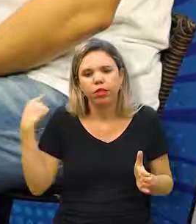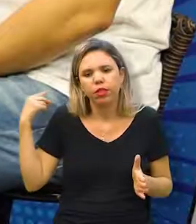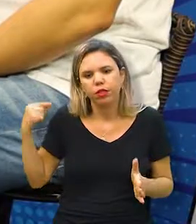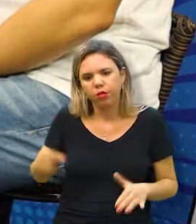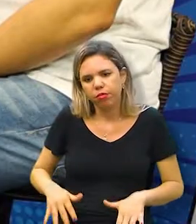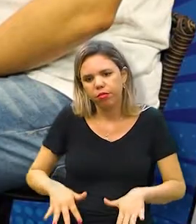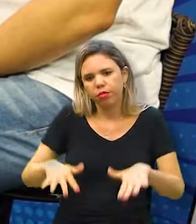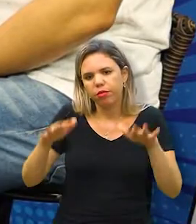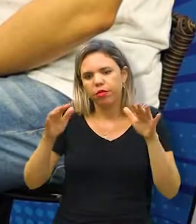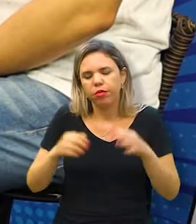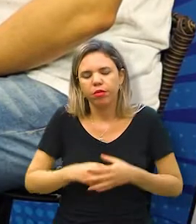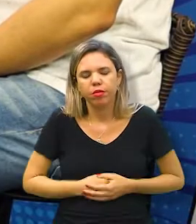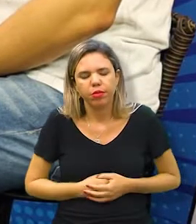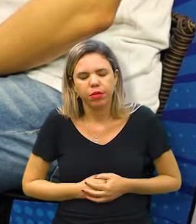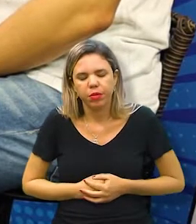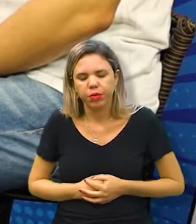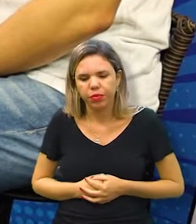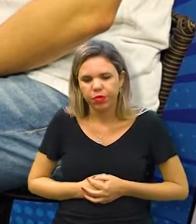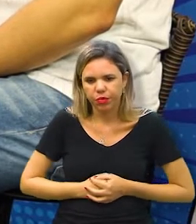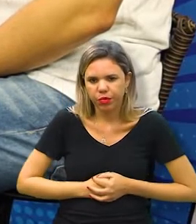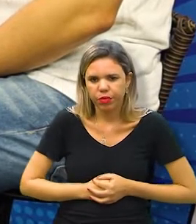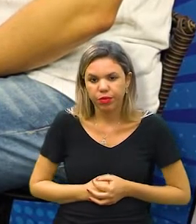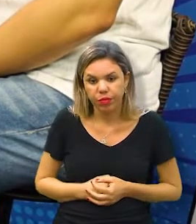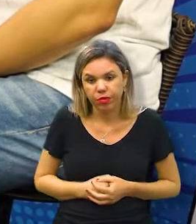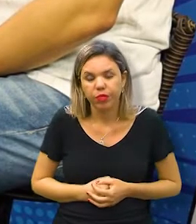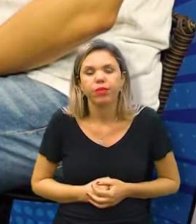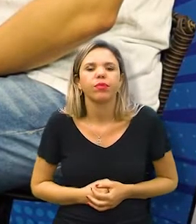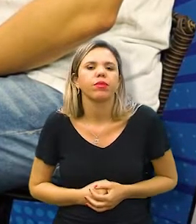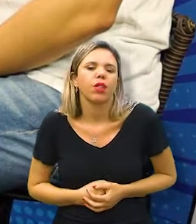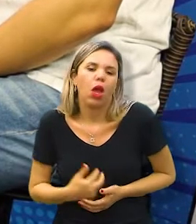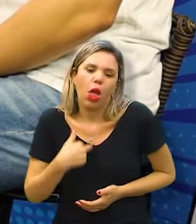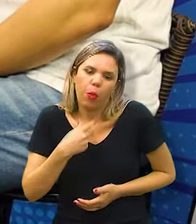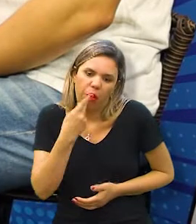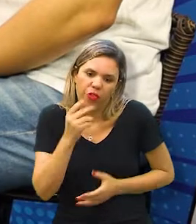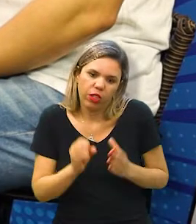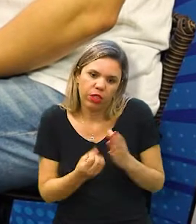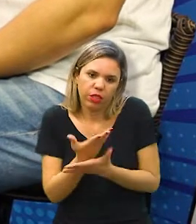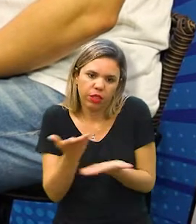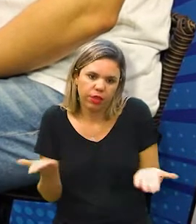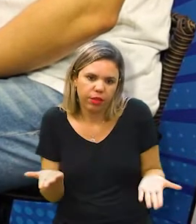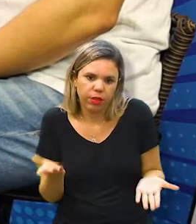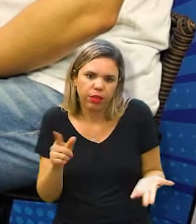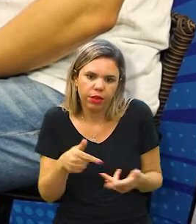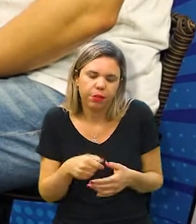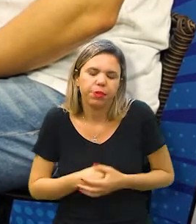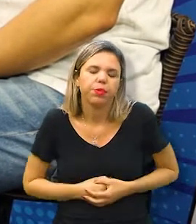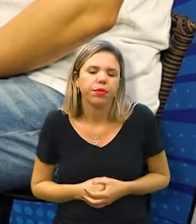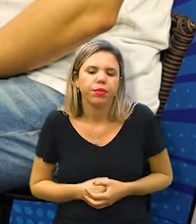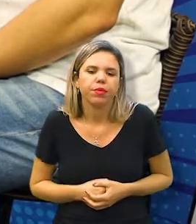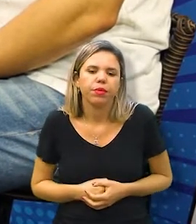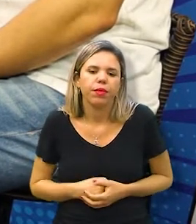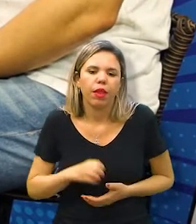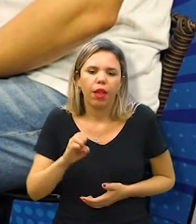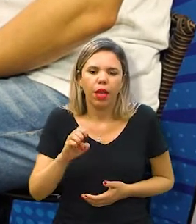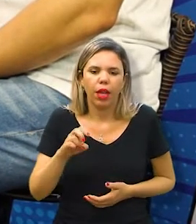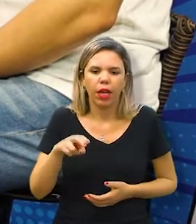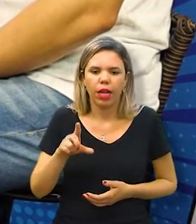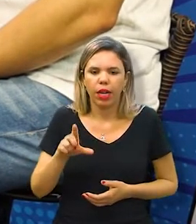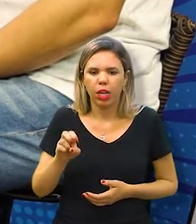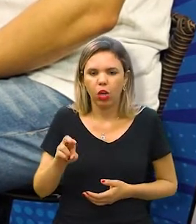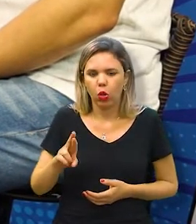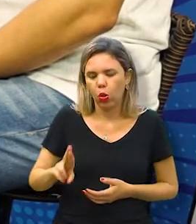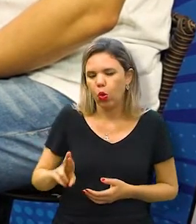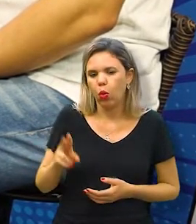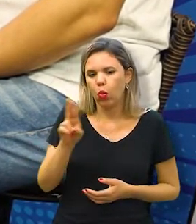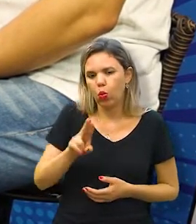já desde de criança. E eu não posso dizer o que acontece, mas é algo que a Eleanor vai precisar